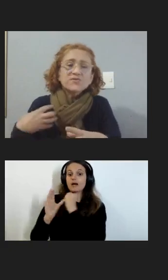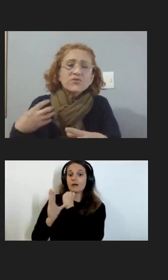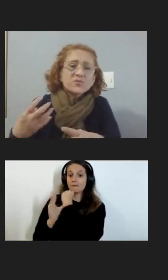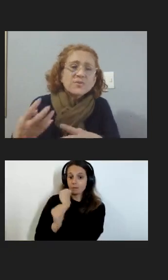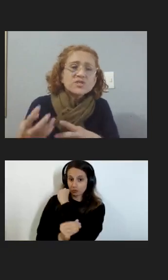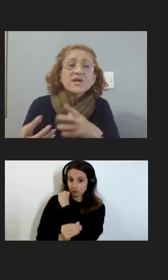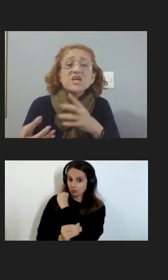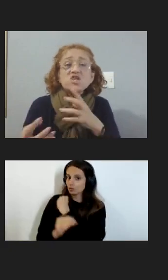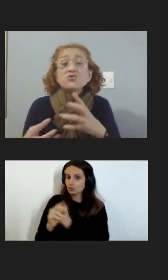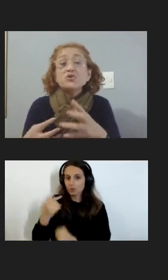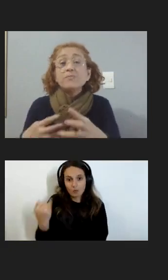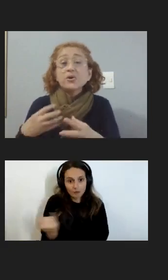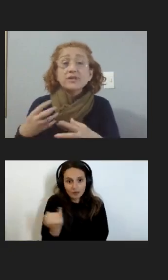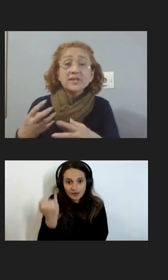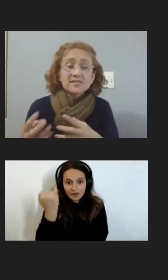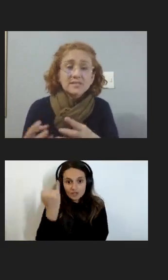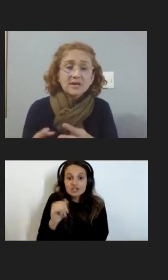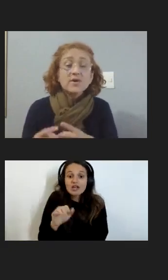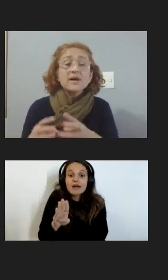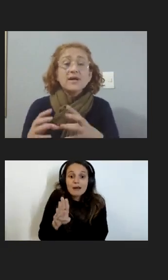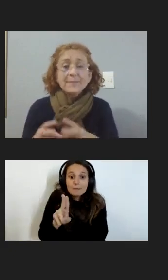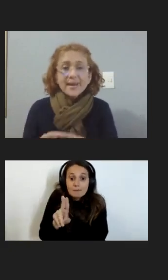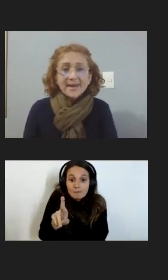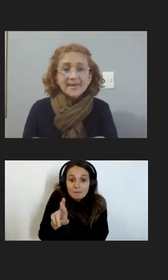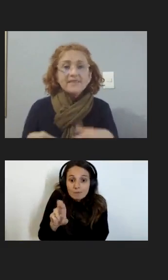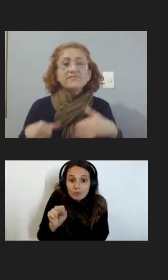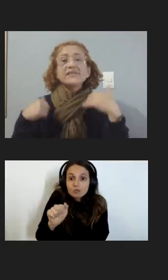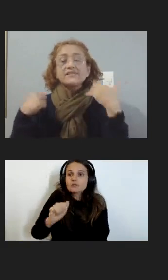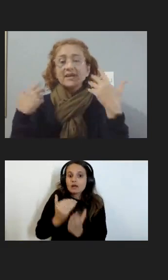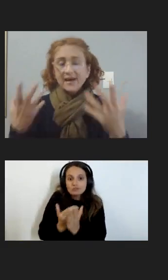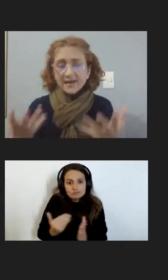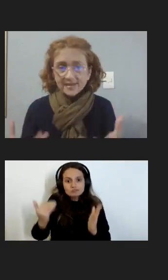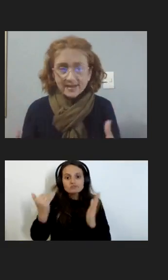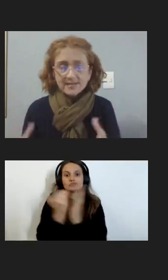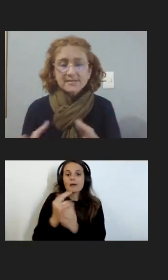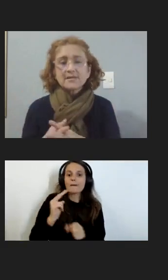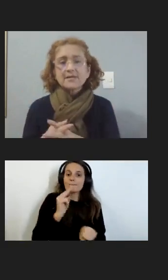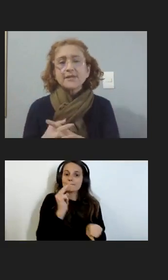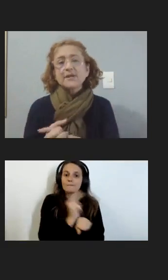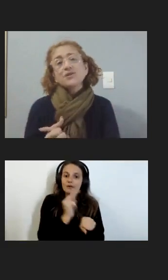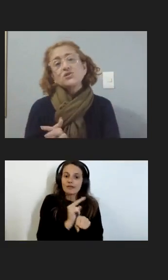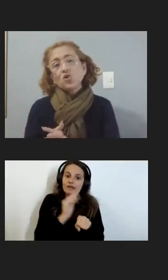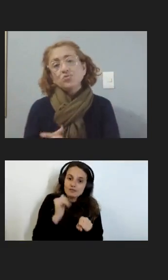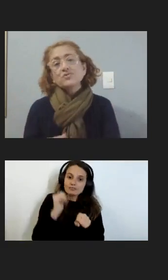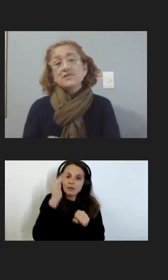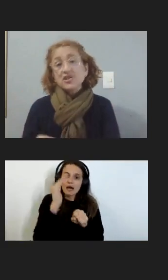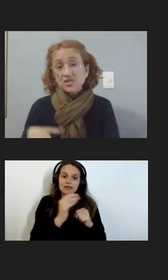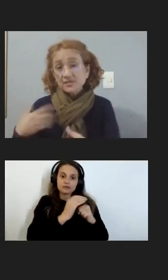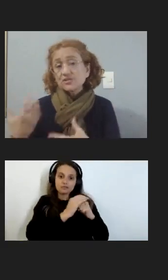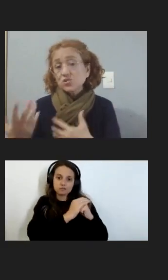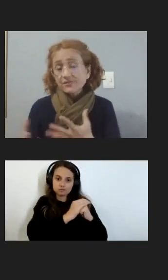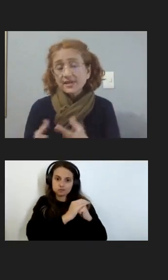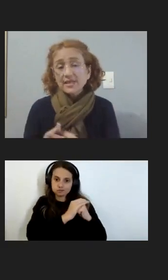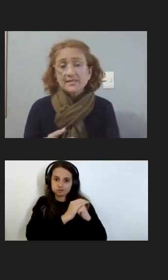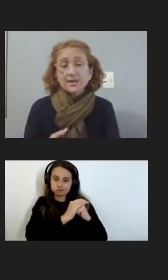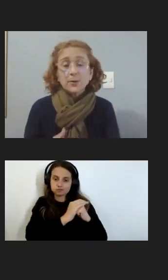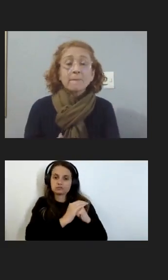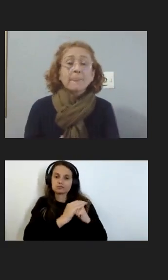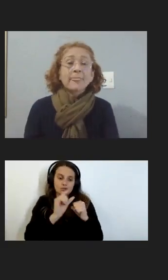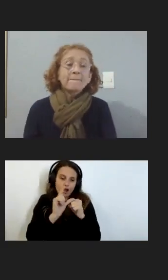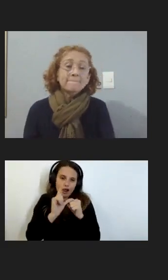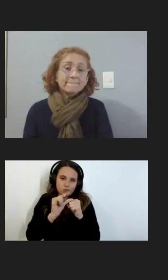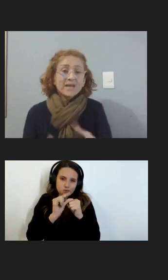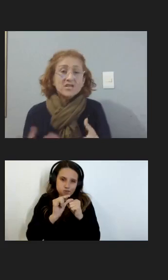como se fosse tipo assim, um mecanismo de proteção para evitar que esse ombro sofra